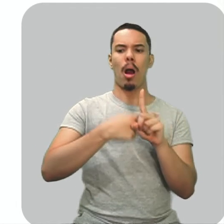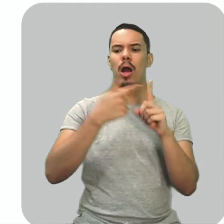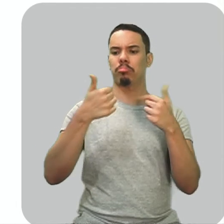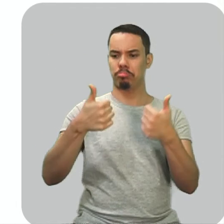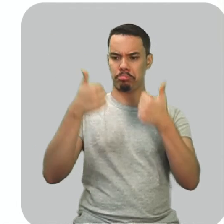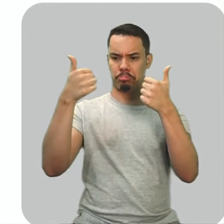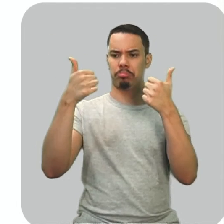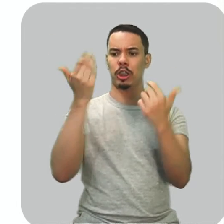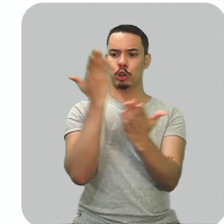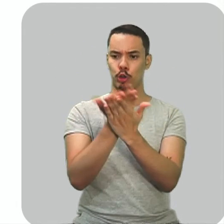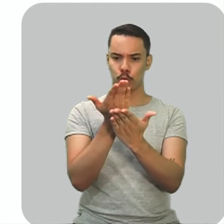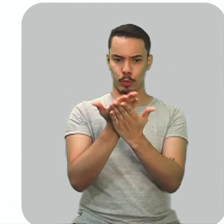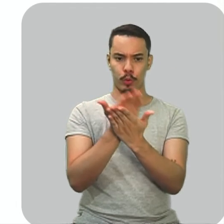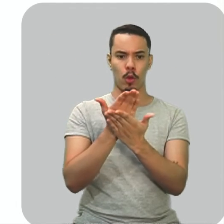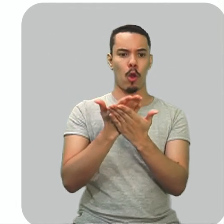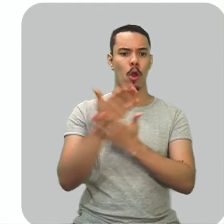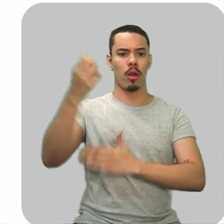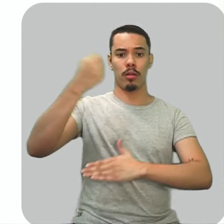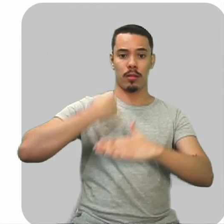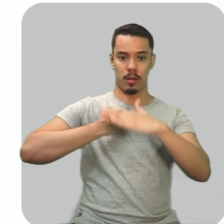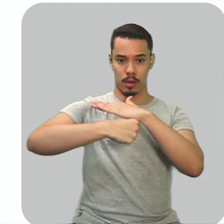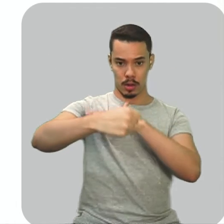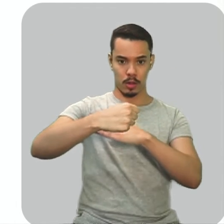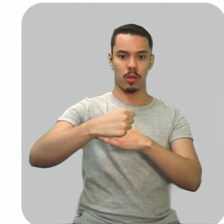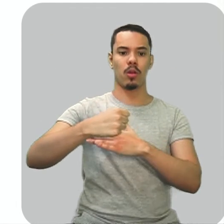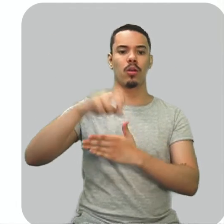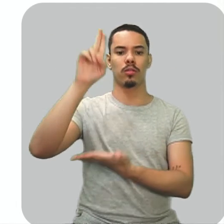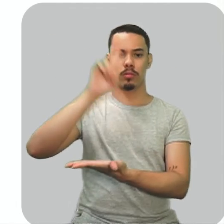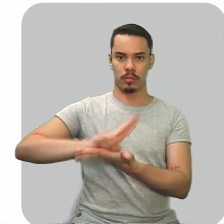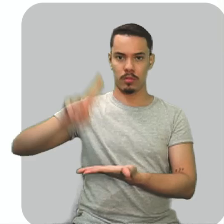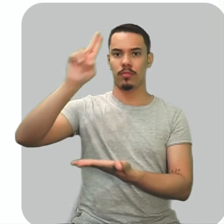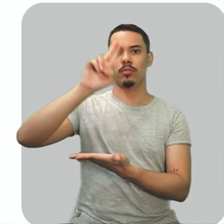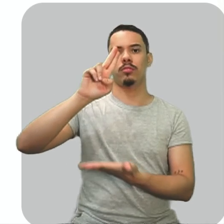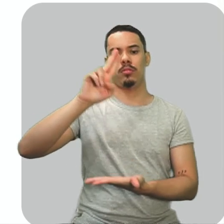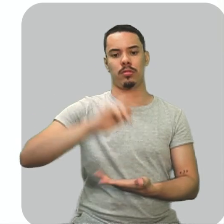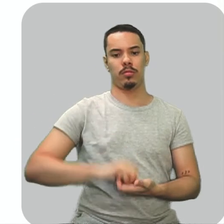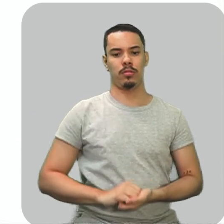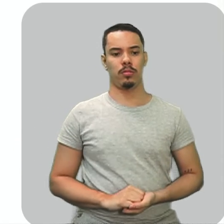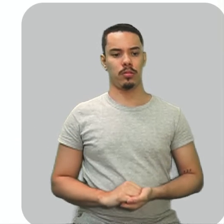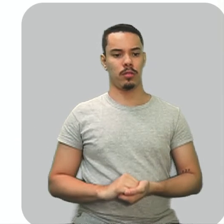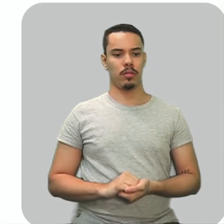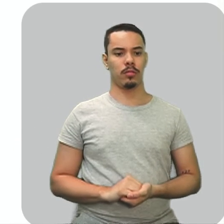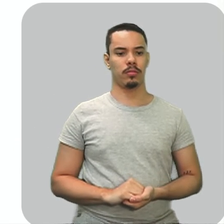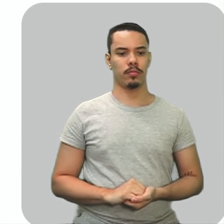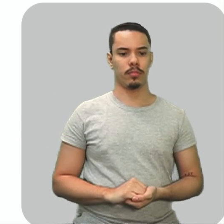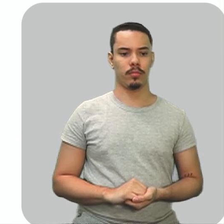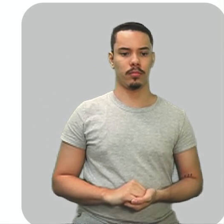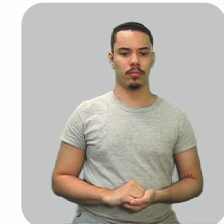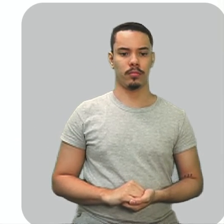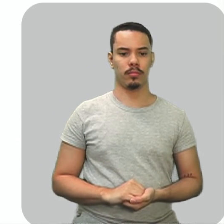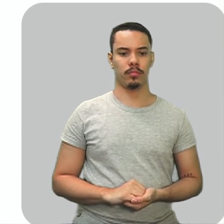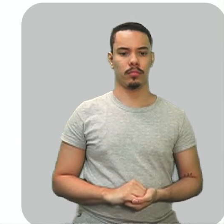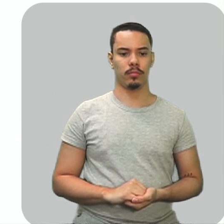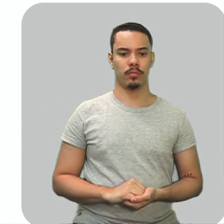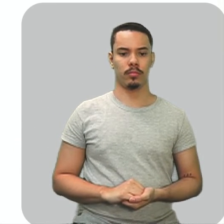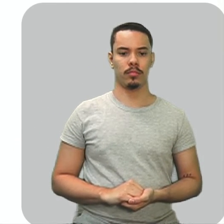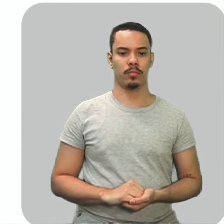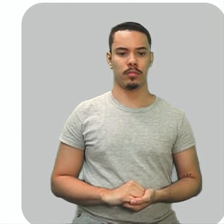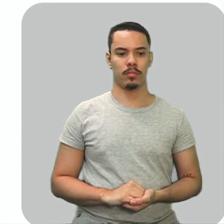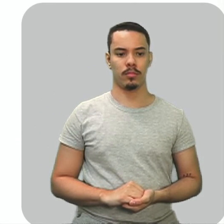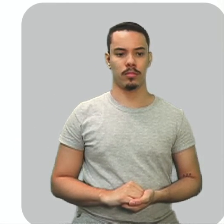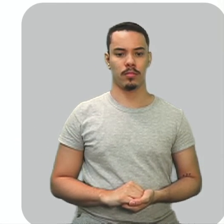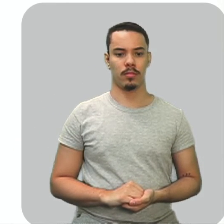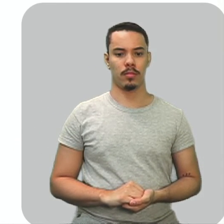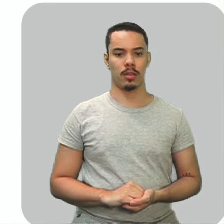consequência estudou é claro que entra entrou não é já saiu do serviço e